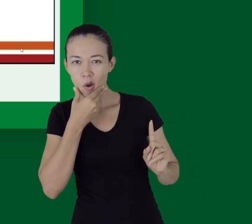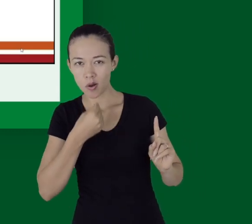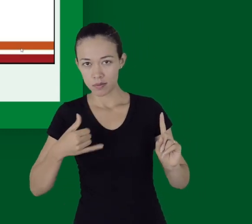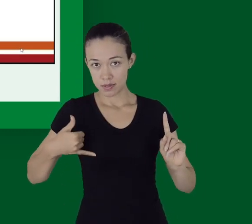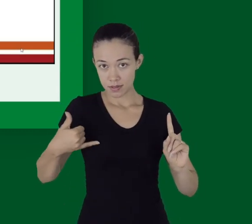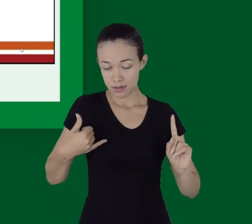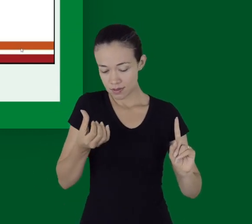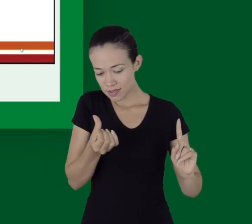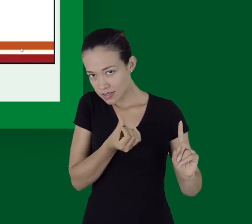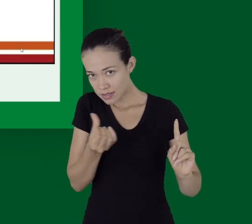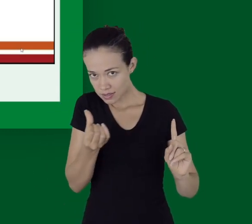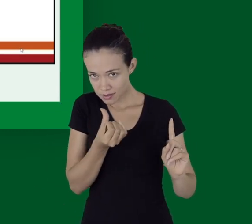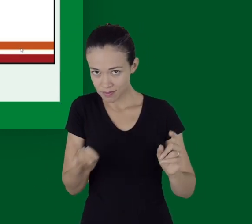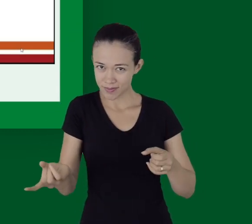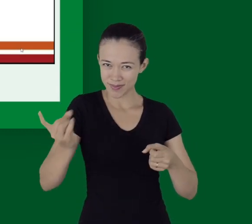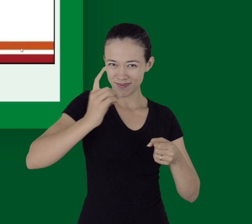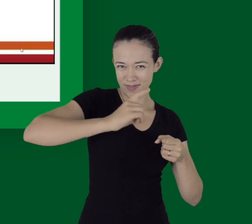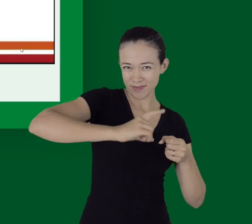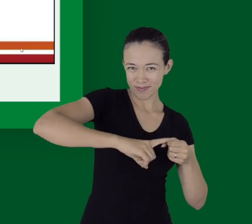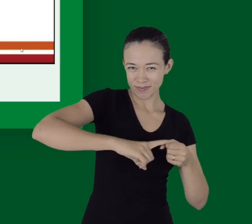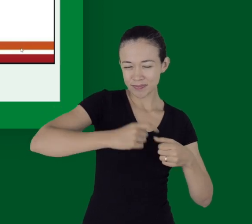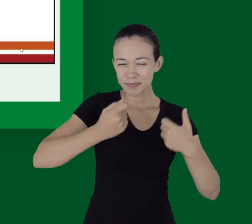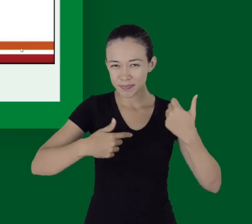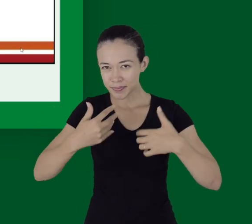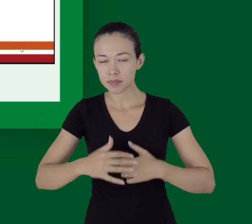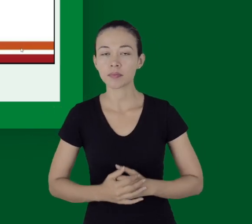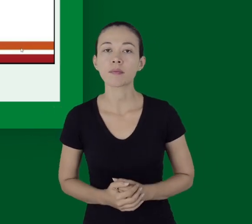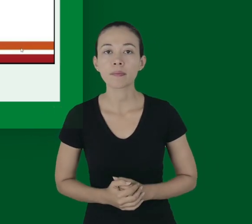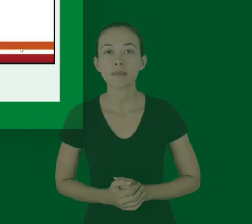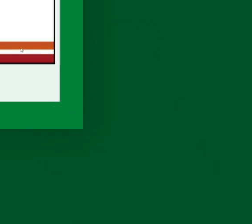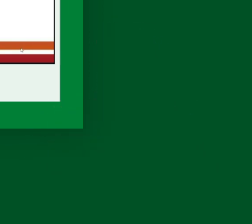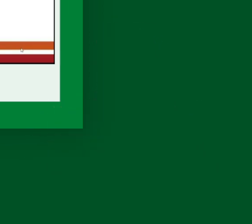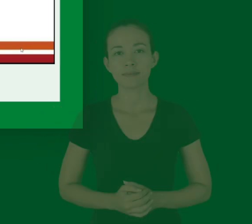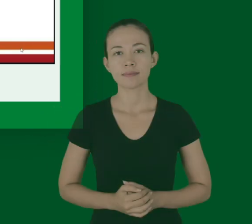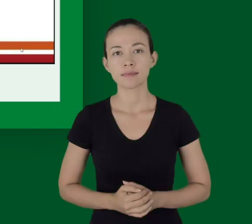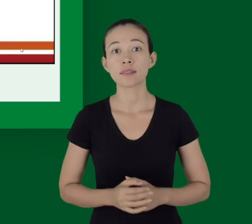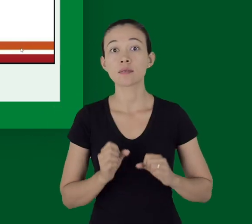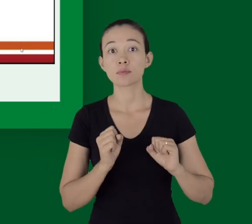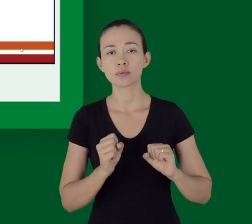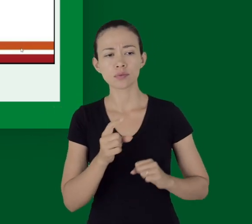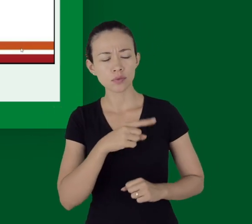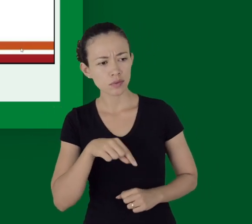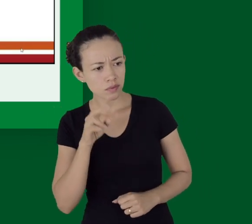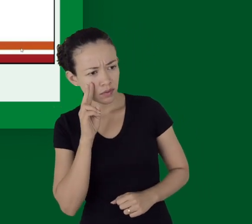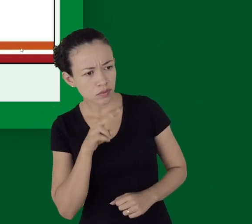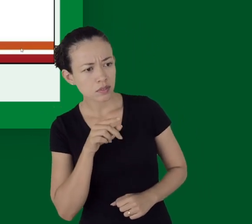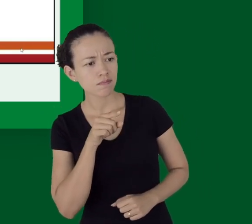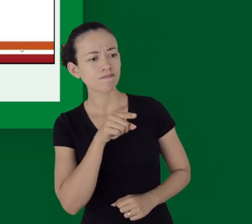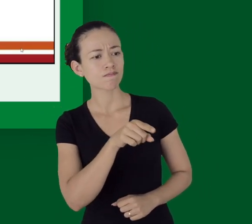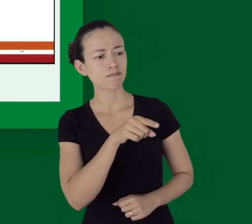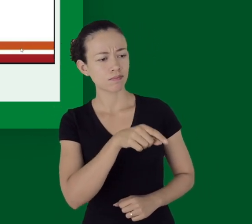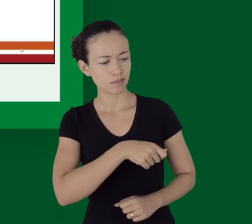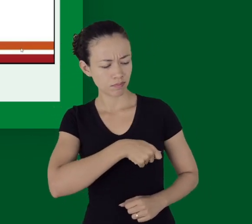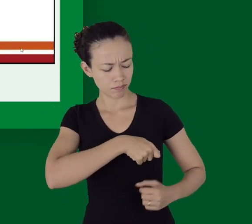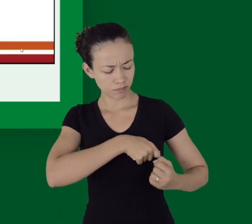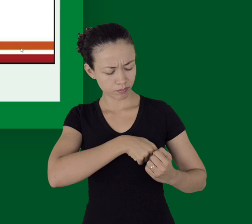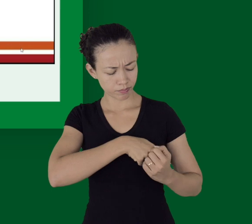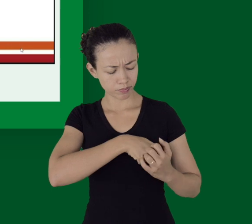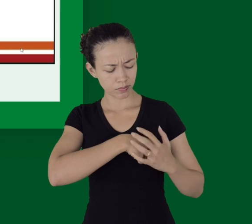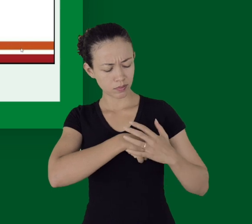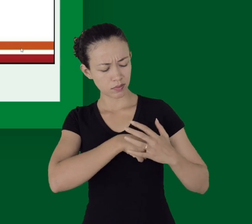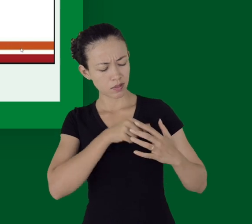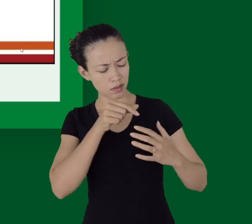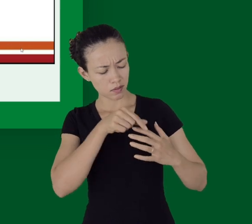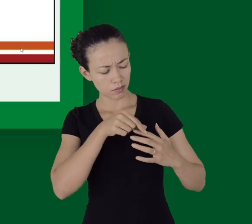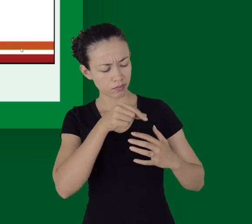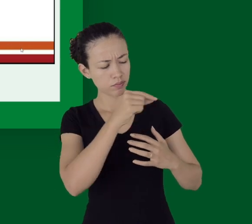caso clínico, né, para a gente conseguir saber como atender um paciente com dor torácica, que possa levar a gente